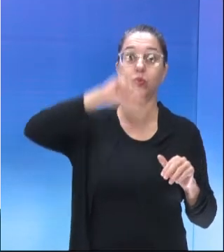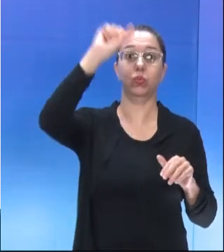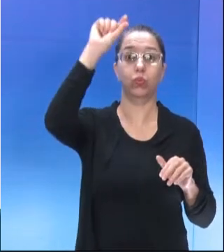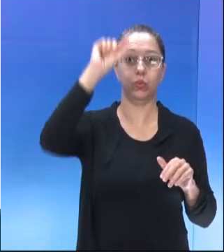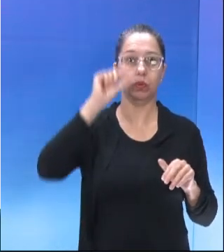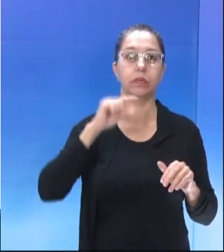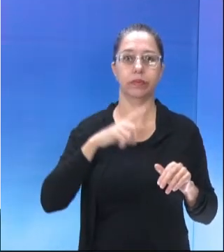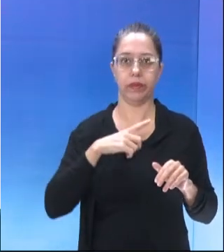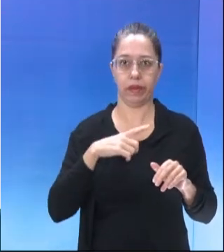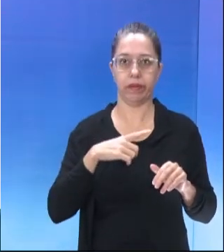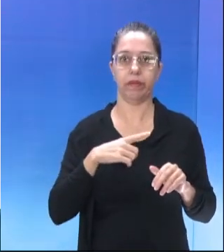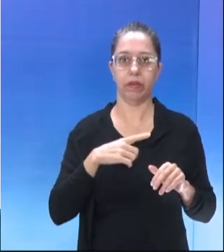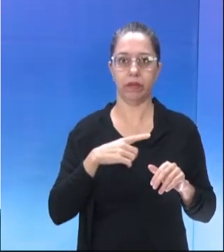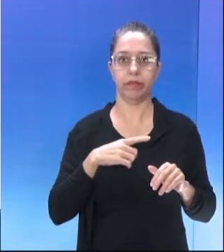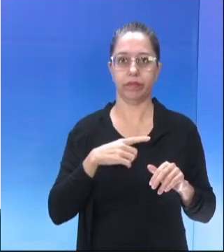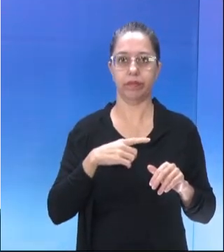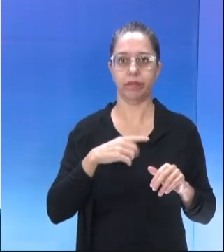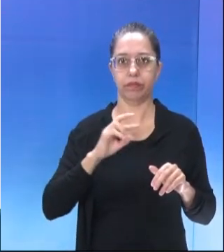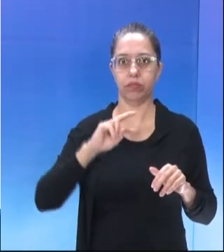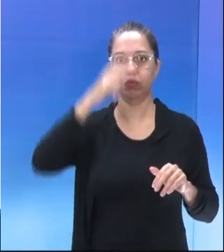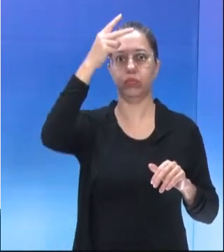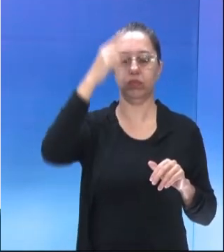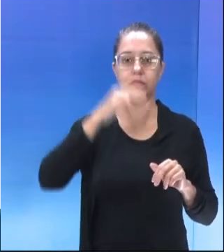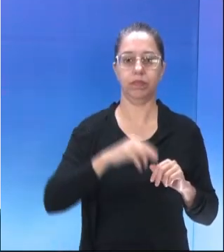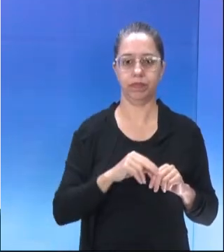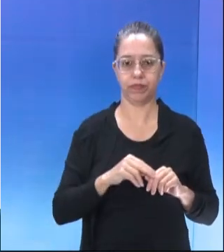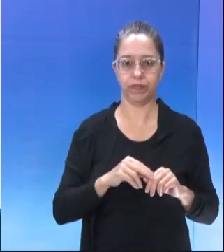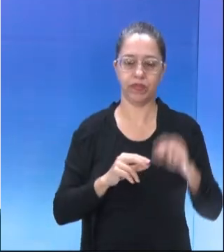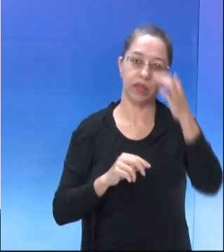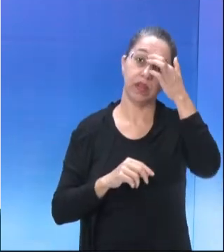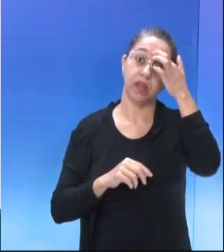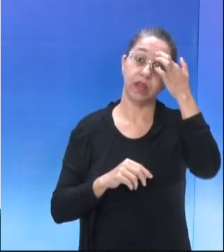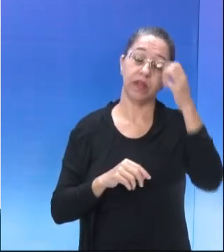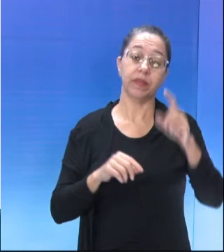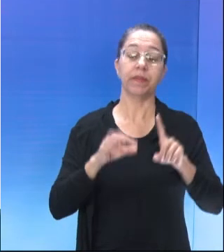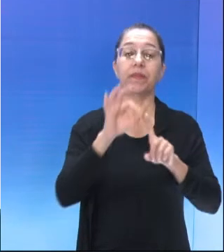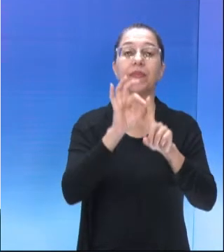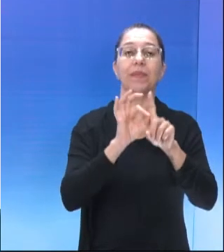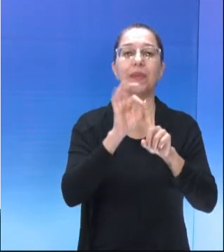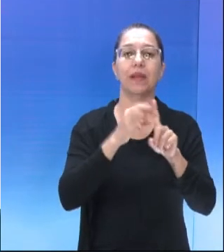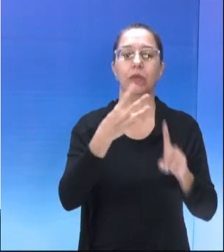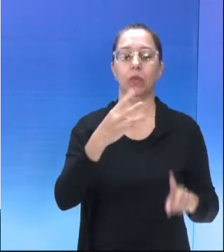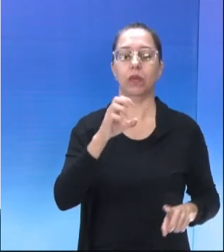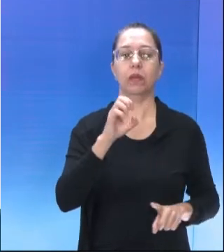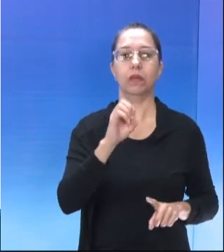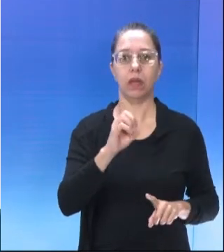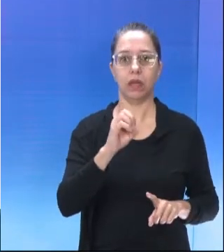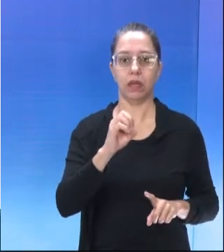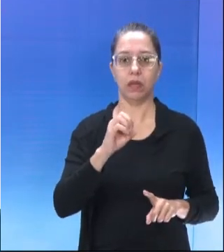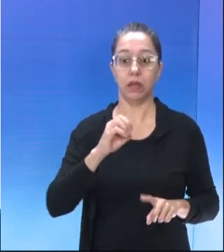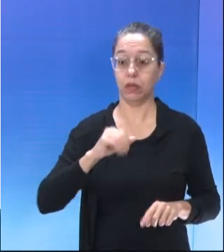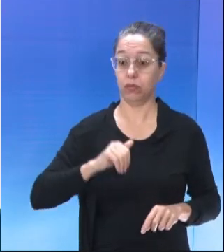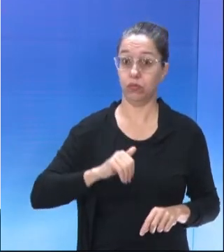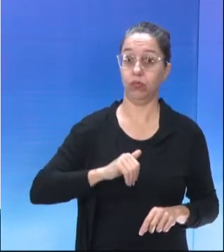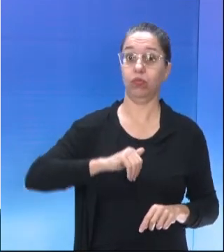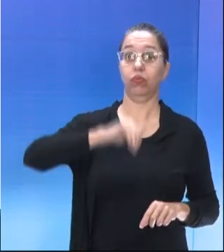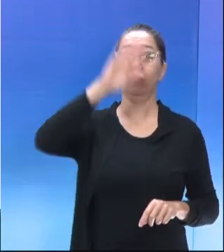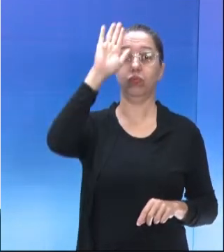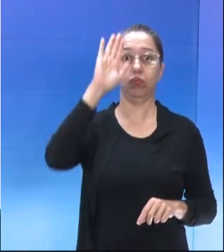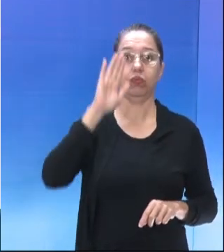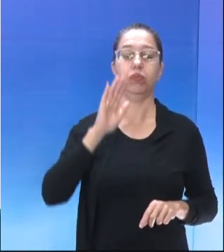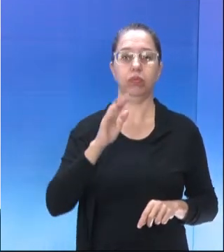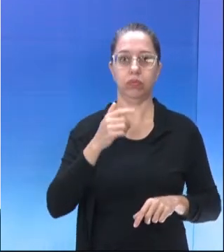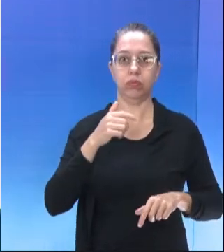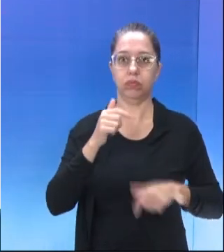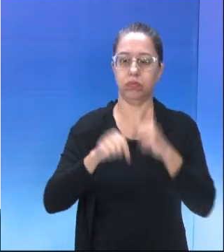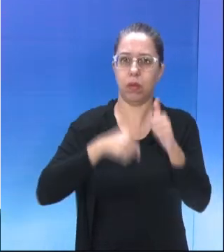Acontece um aumento da atividade enzimática. E aqui, com o aumento da temperatura para 30 graus Celsius, vai aumentar